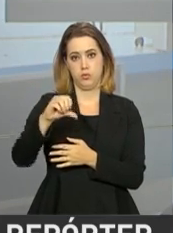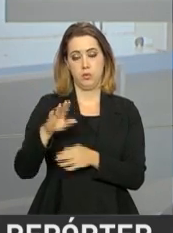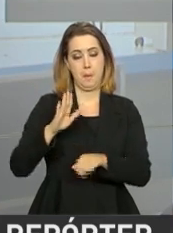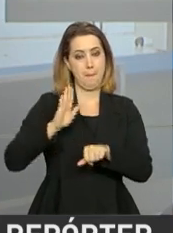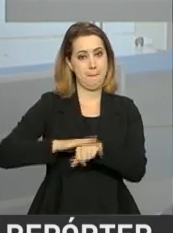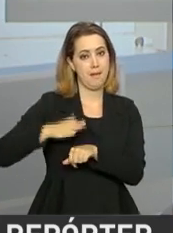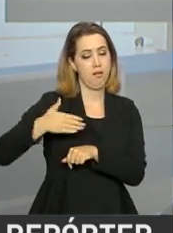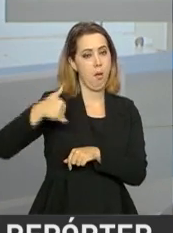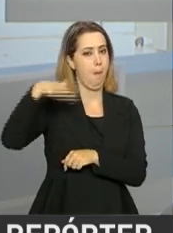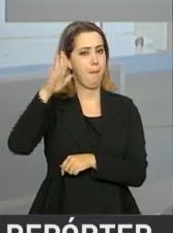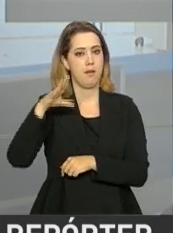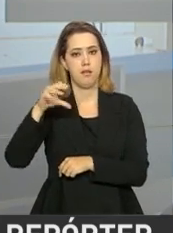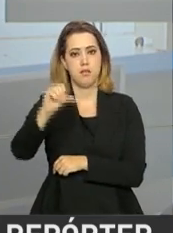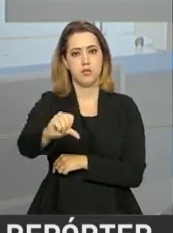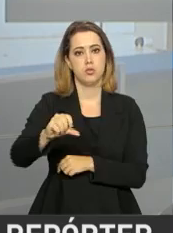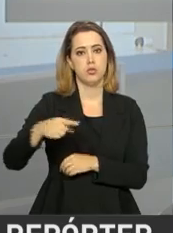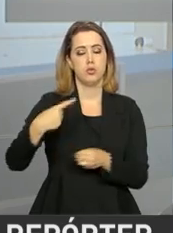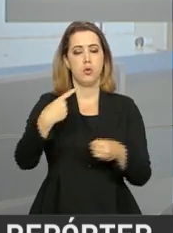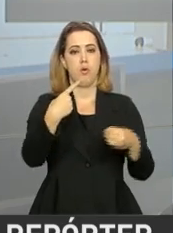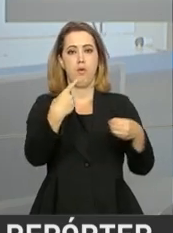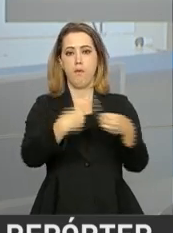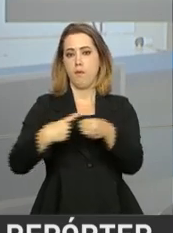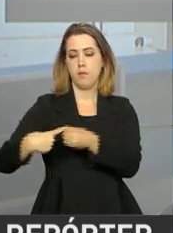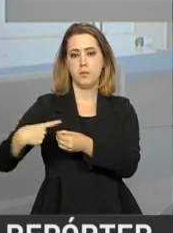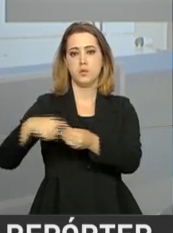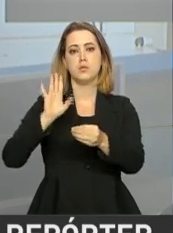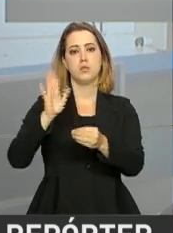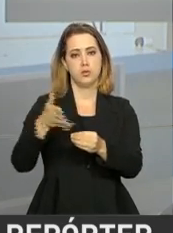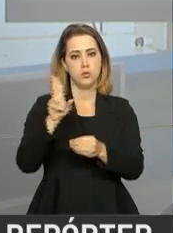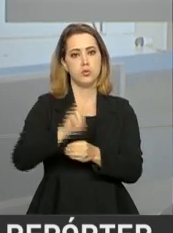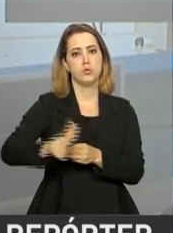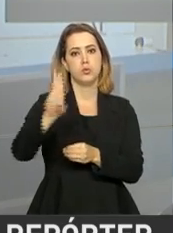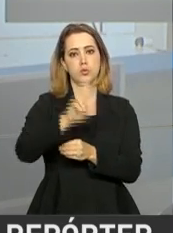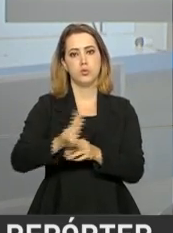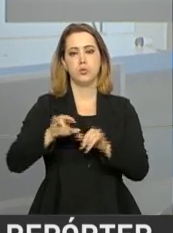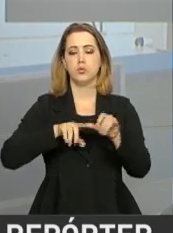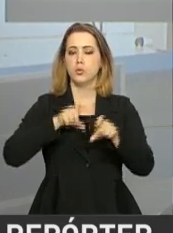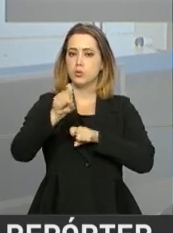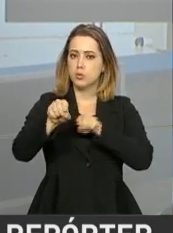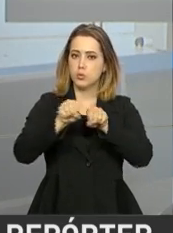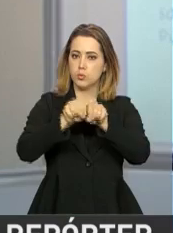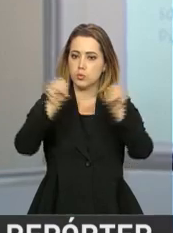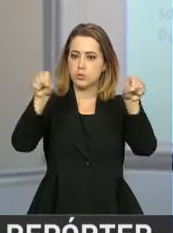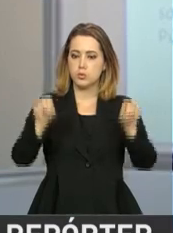Atualmente, mais de 1.900 cidades já utilizam o sistema de prontuário eletrônico.